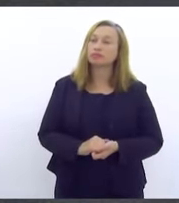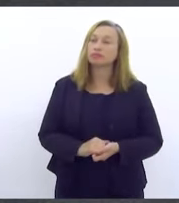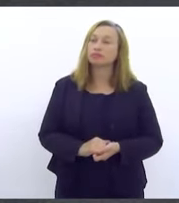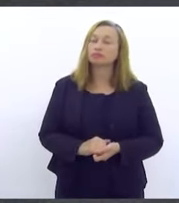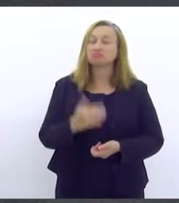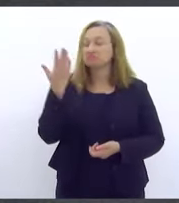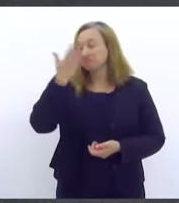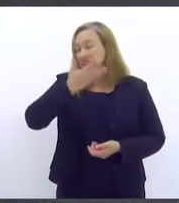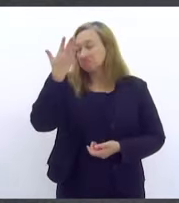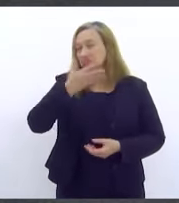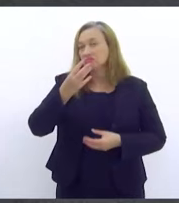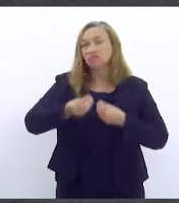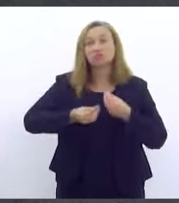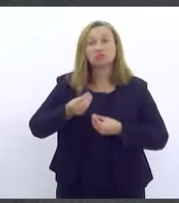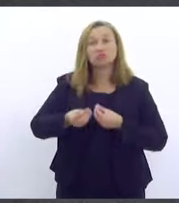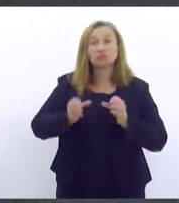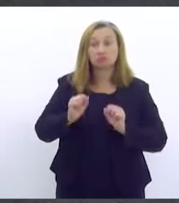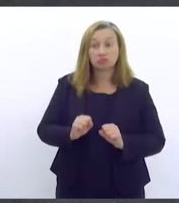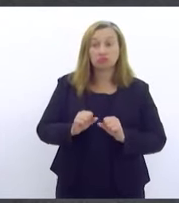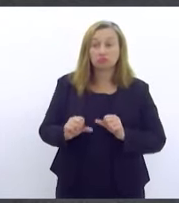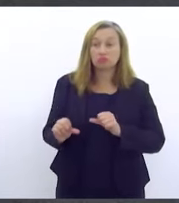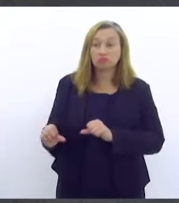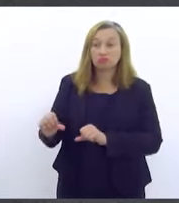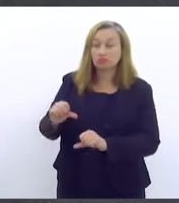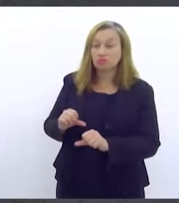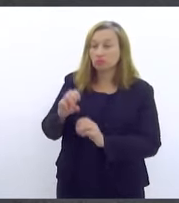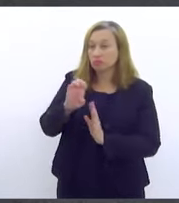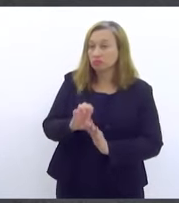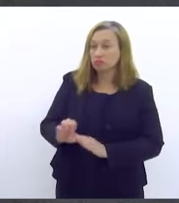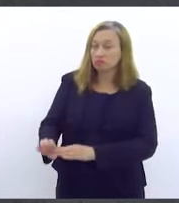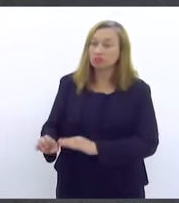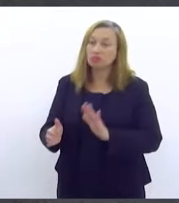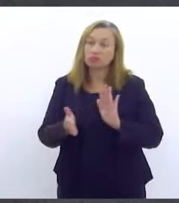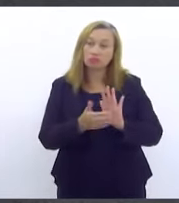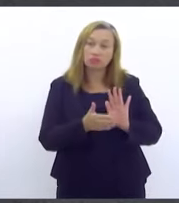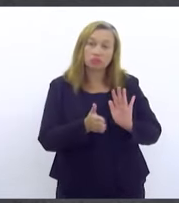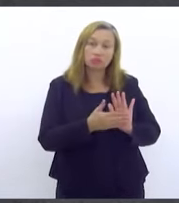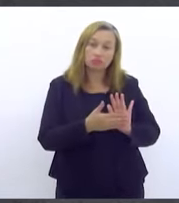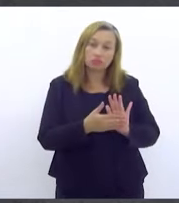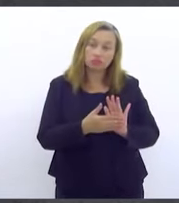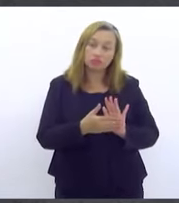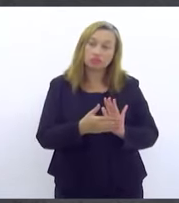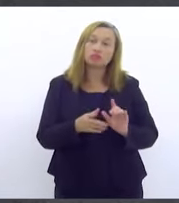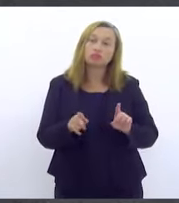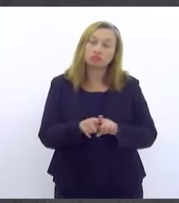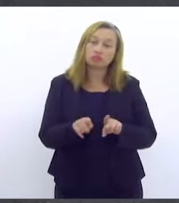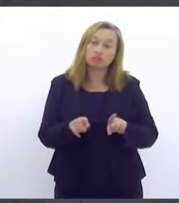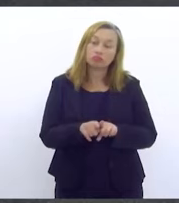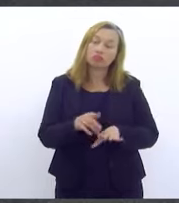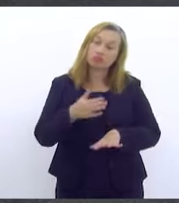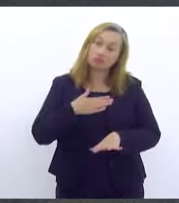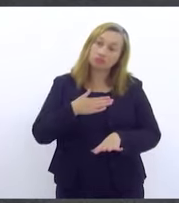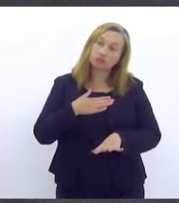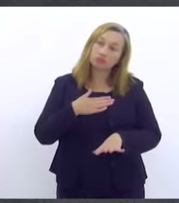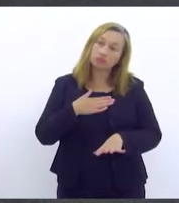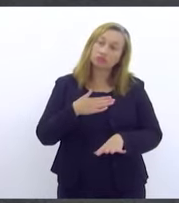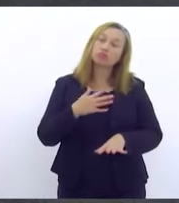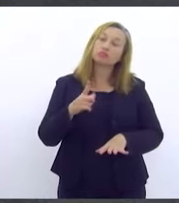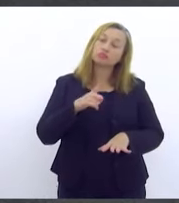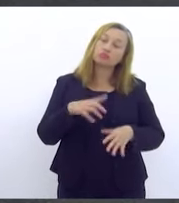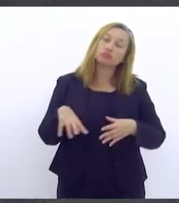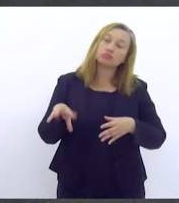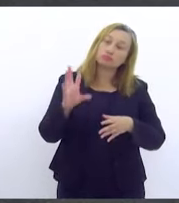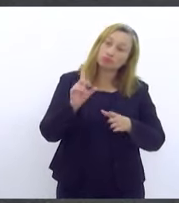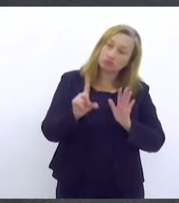não vejo como isso pode depor contra a esquerda, que a proposta saiu também de mim, e é o que está na nossa